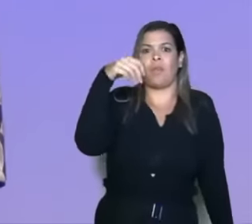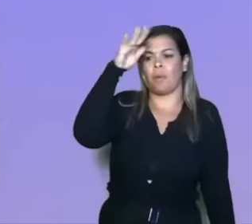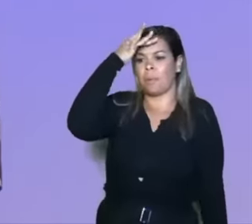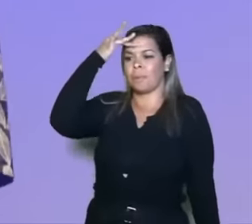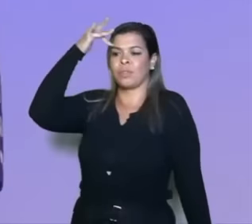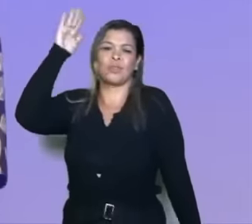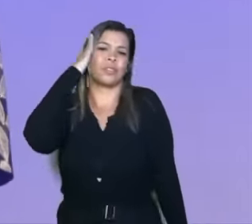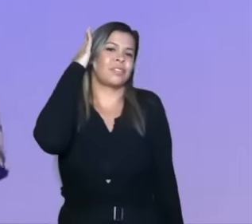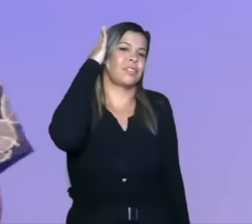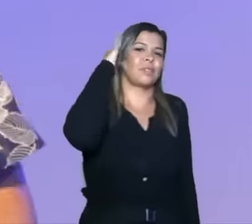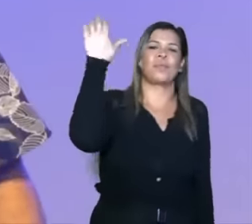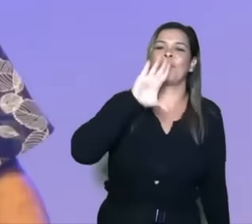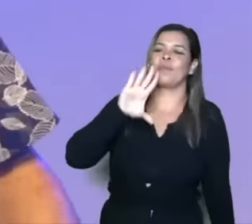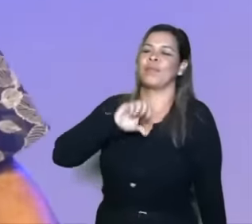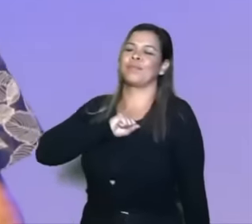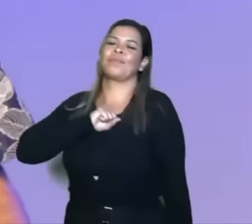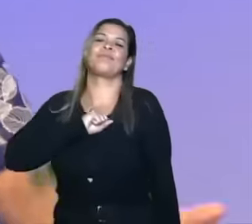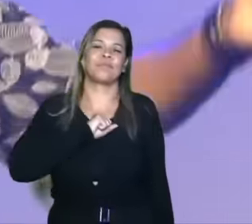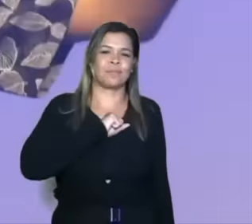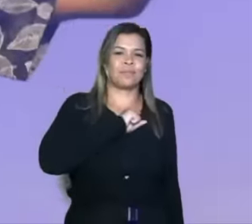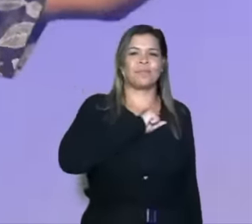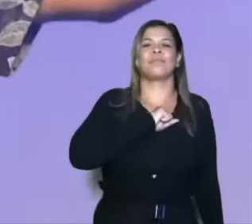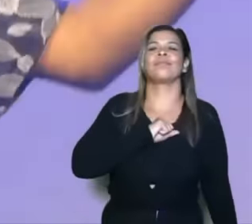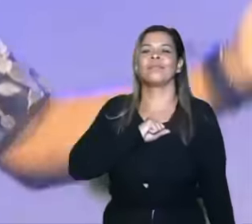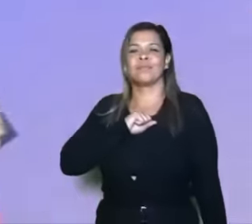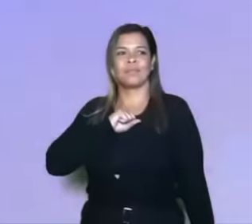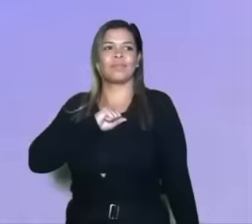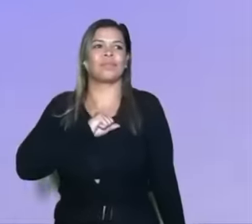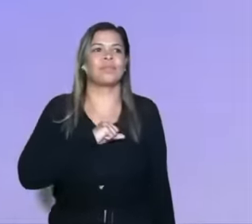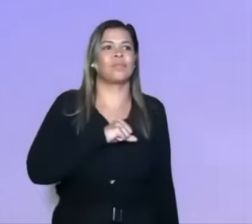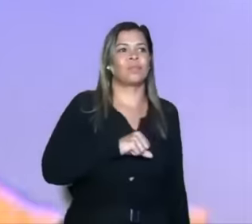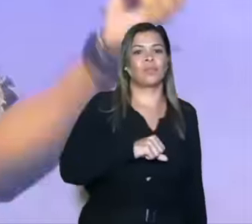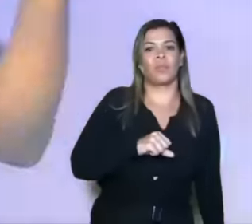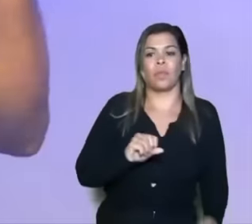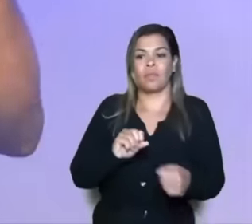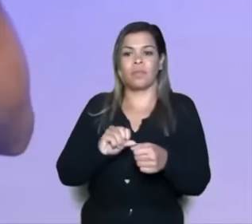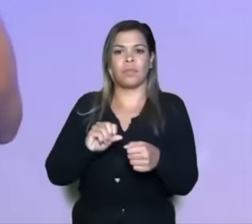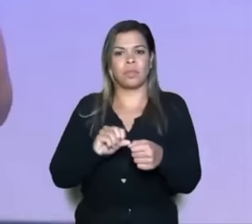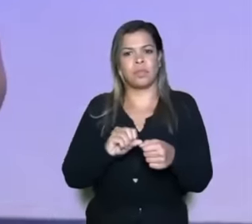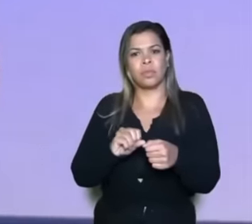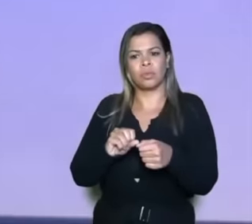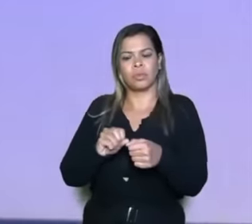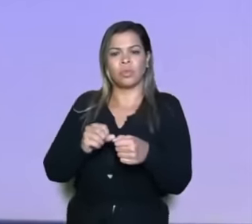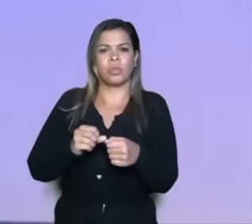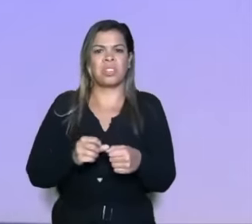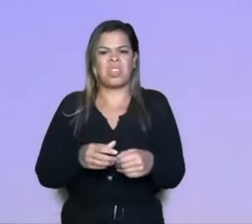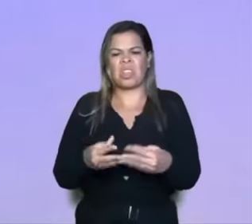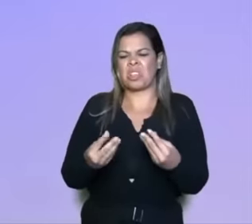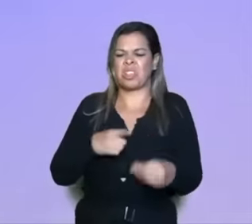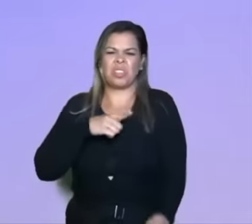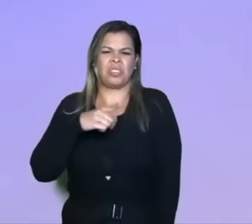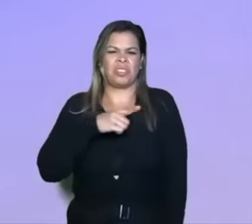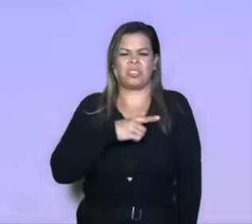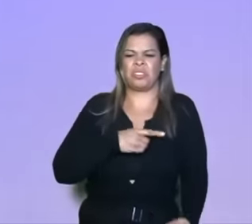Maravilhosa pra quem sabe amar. E fazendo assim, era tanto peixe que a